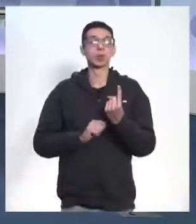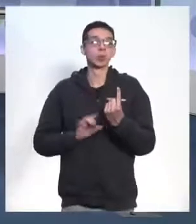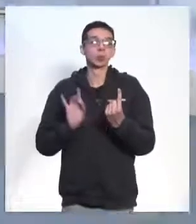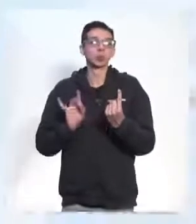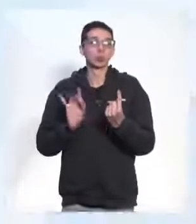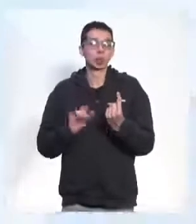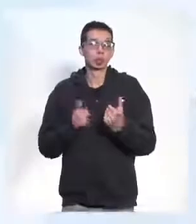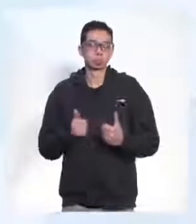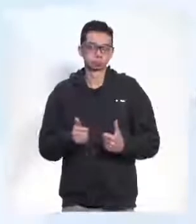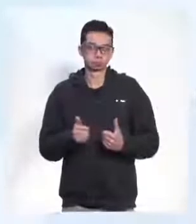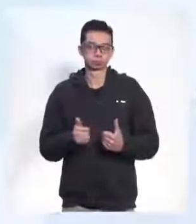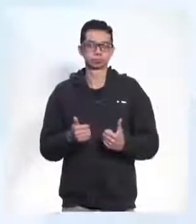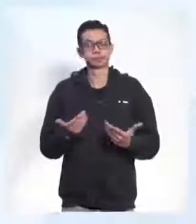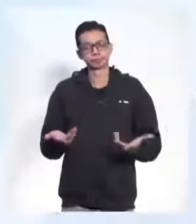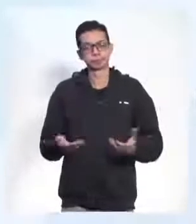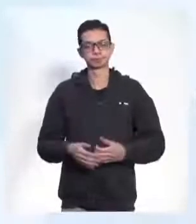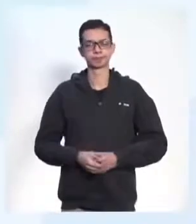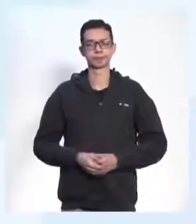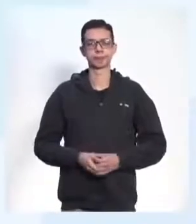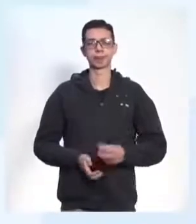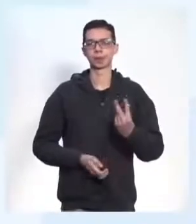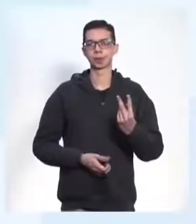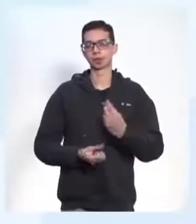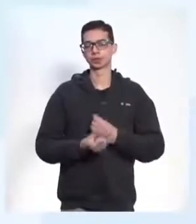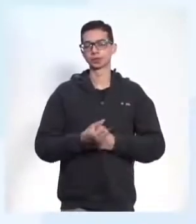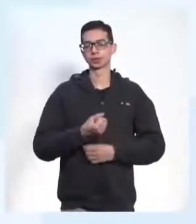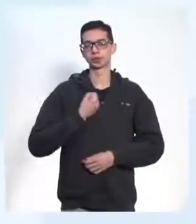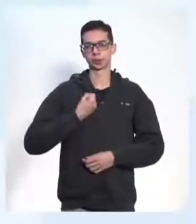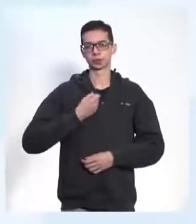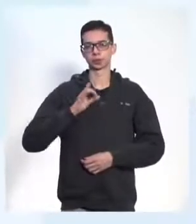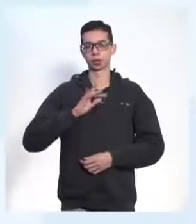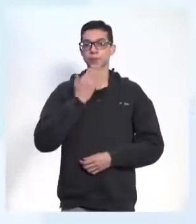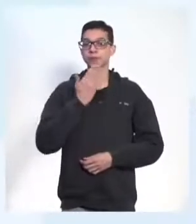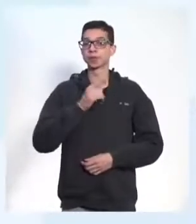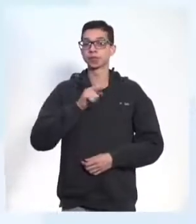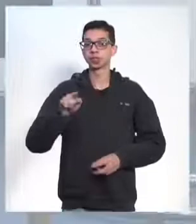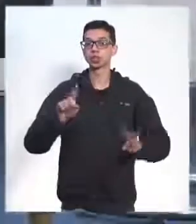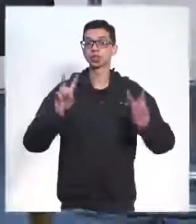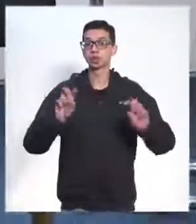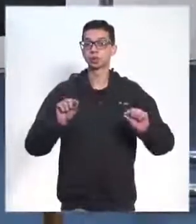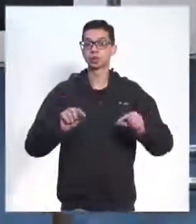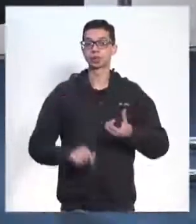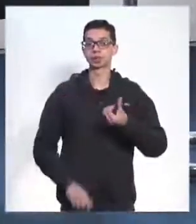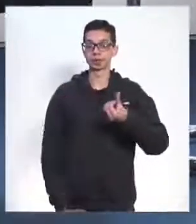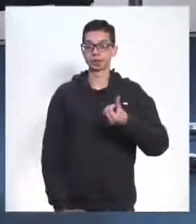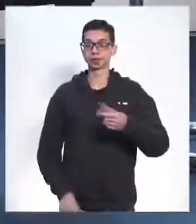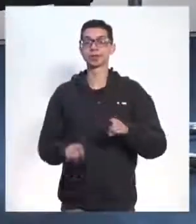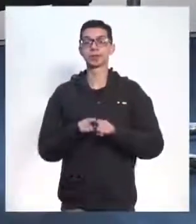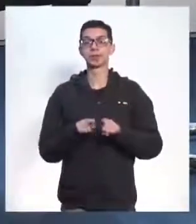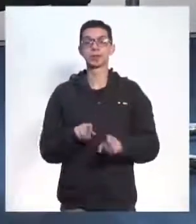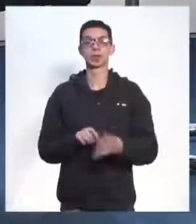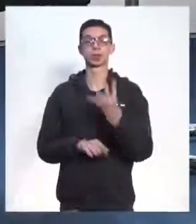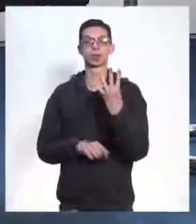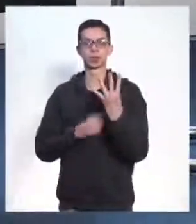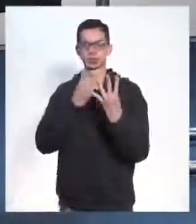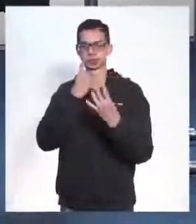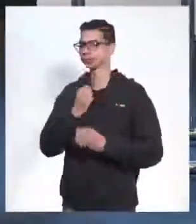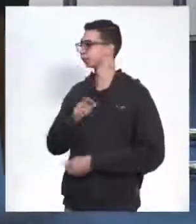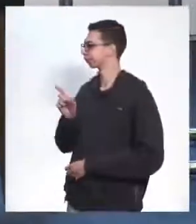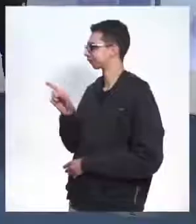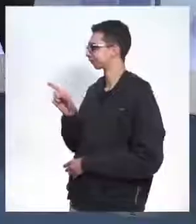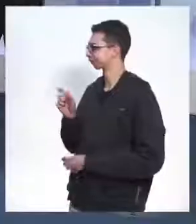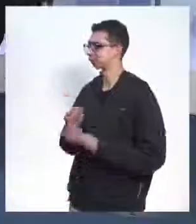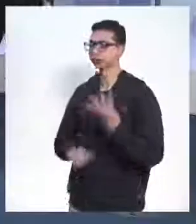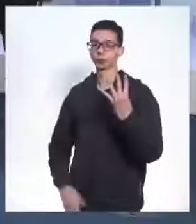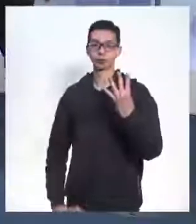então... Só encontra esses 2 valores. Então, eu vou pedir aí para vocês, ó, a questão do 6 e do 4 aqui, ó, foi